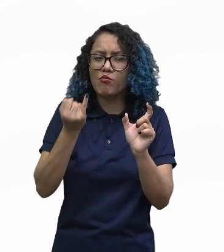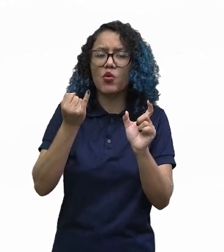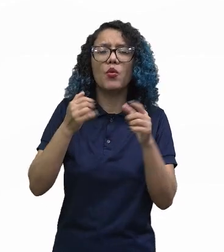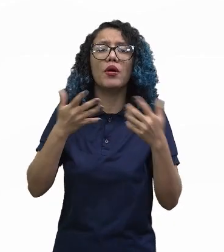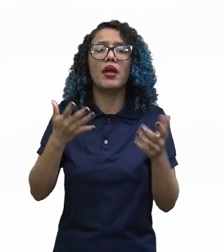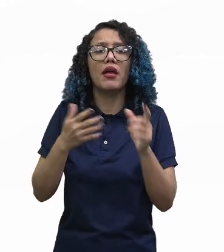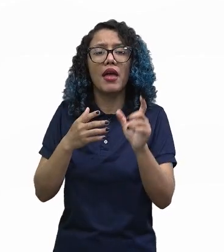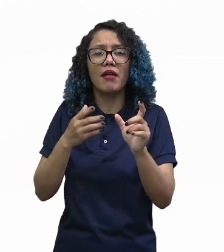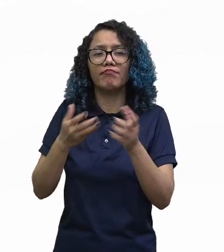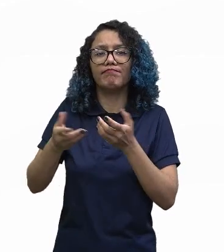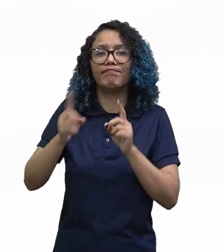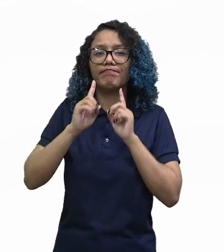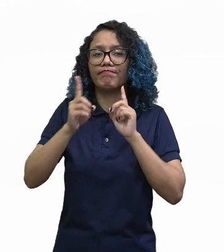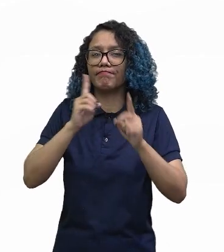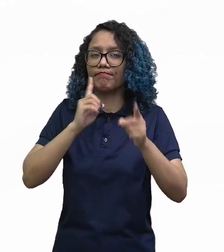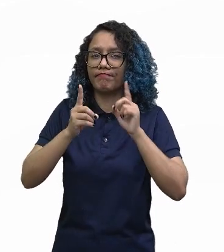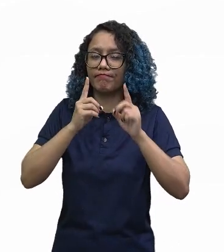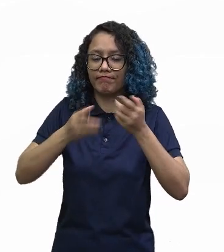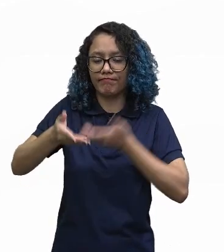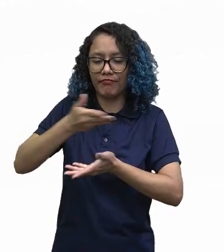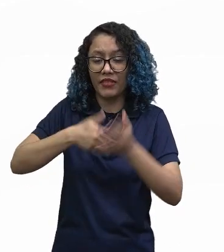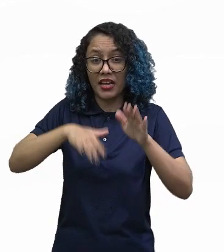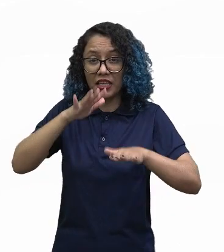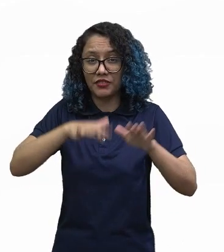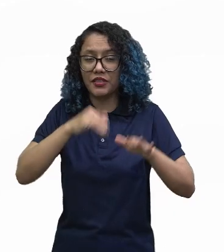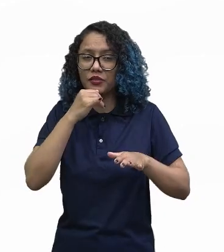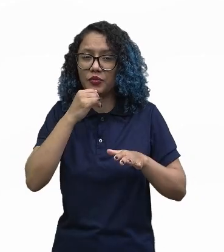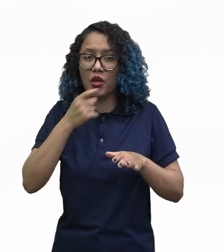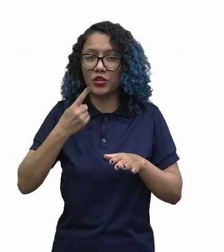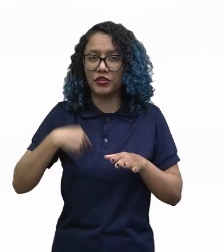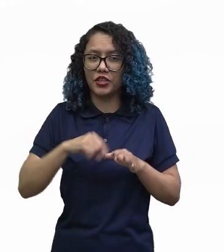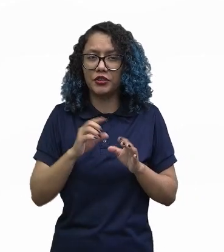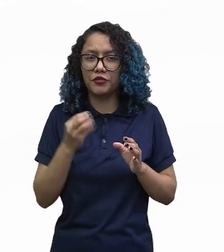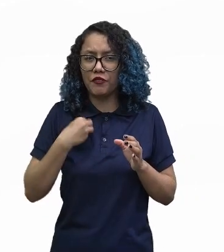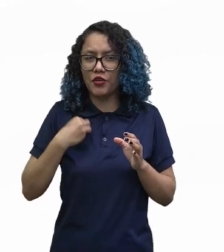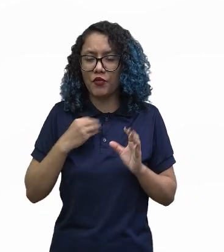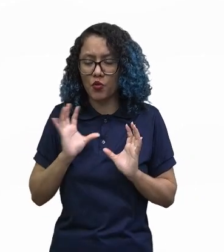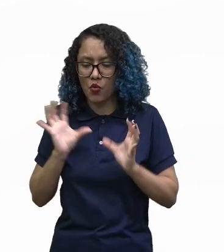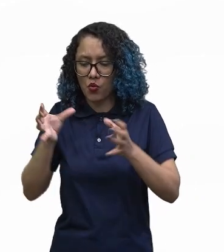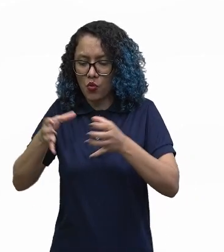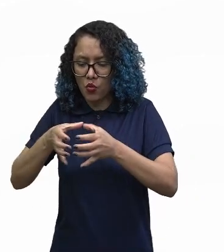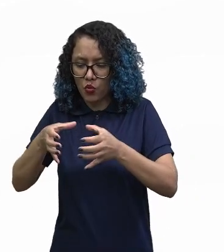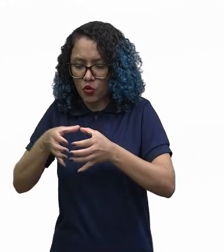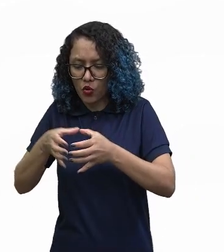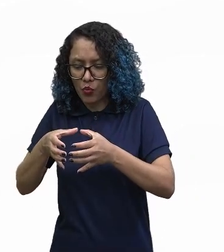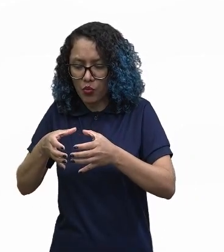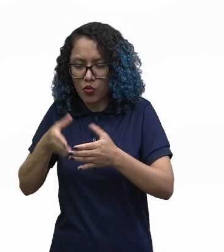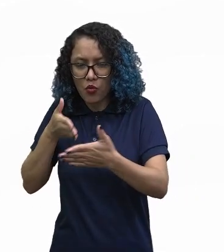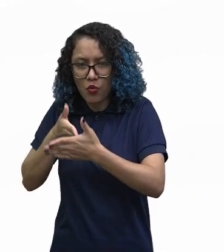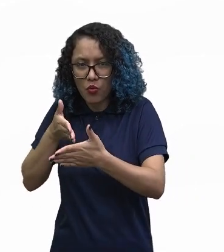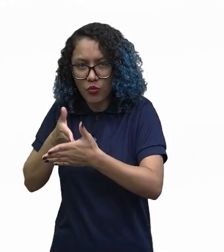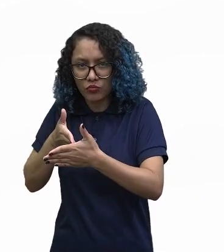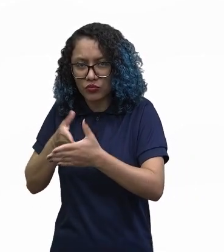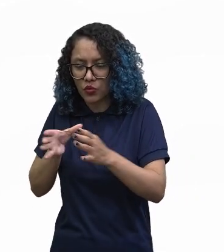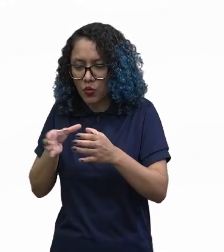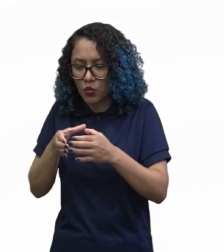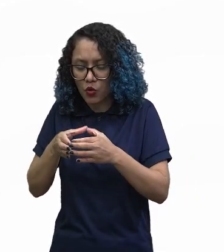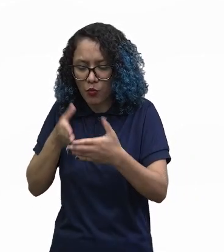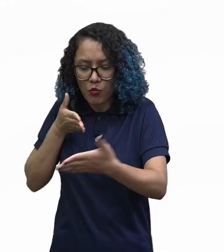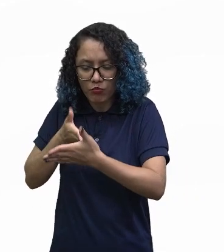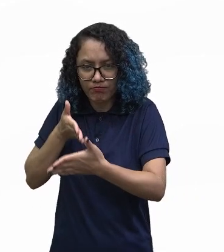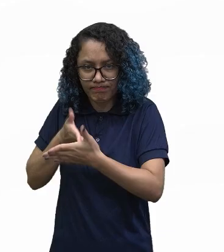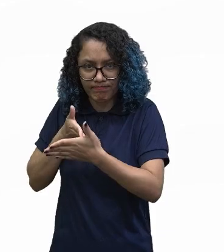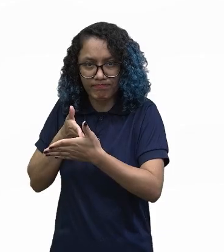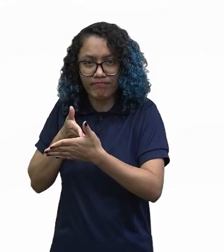das vezes, vivemos em nichos, né, fechados. O que seria esse nicho? Um grupo muito